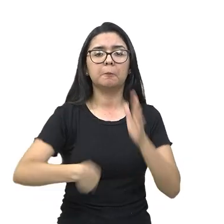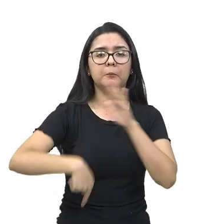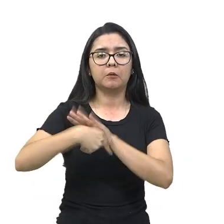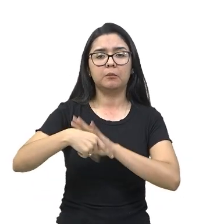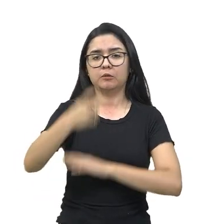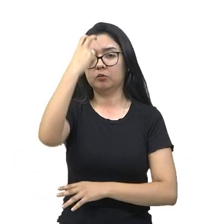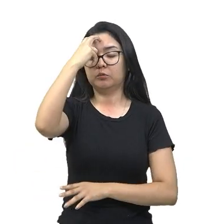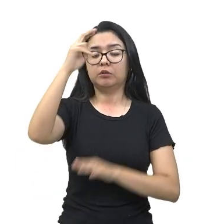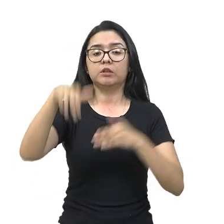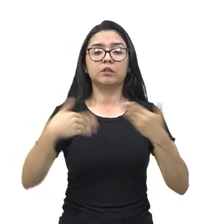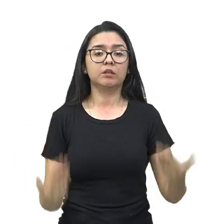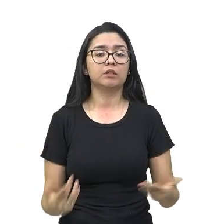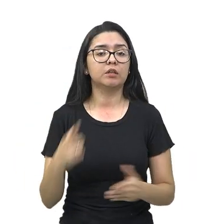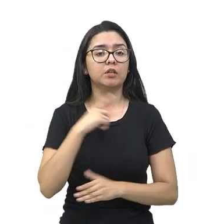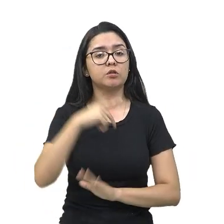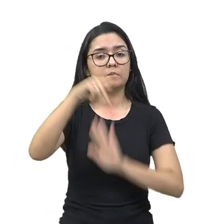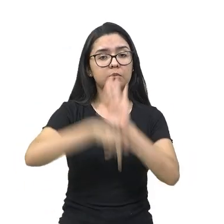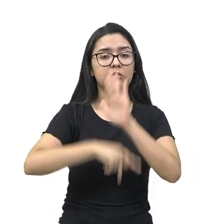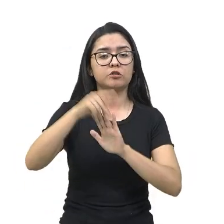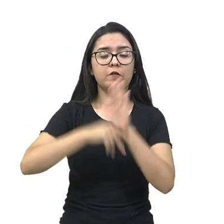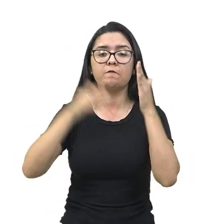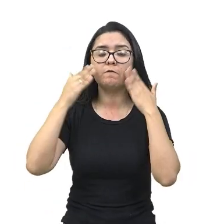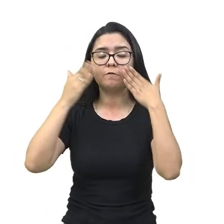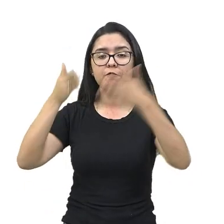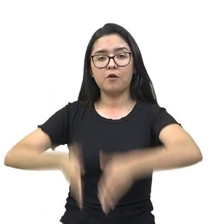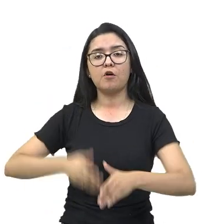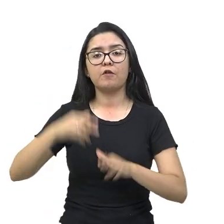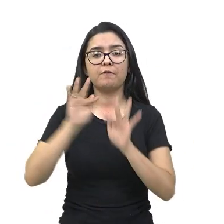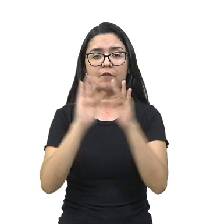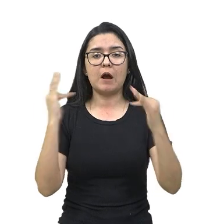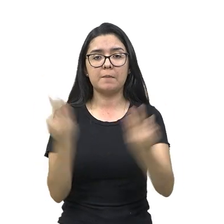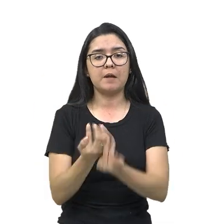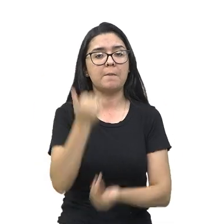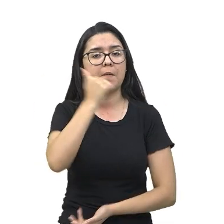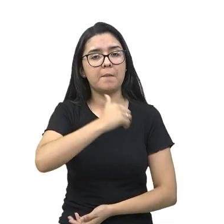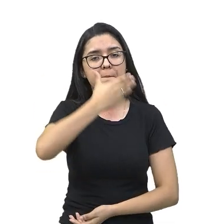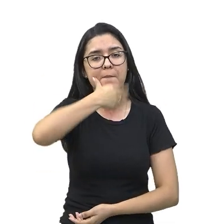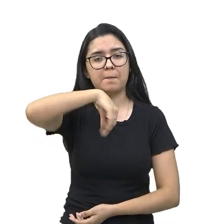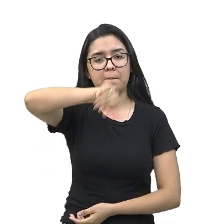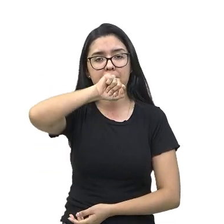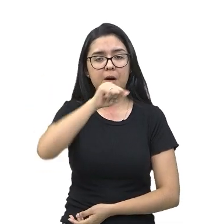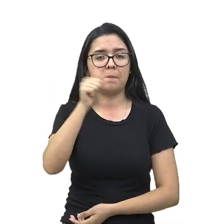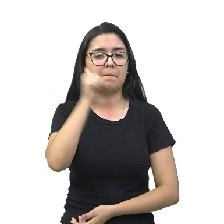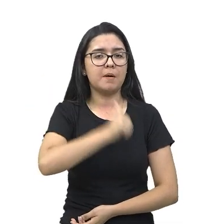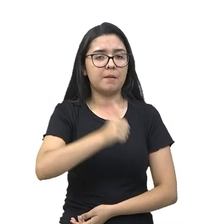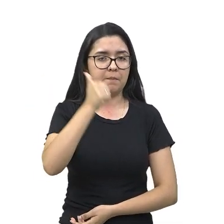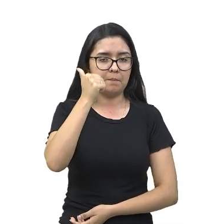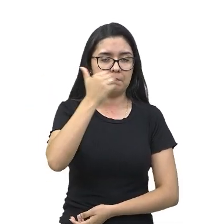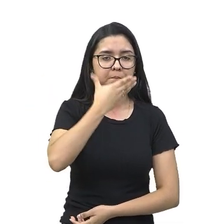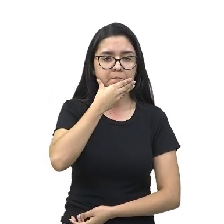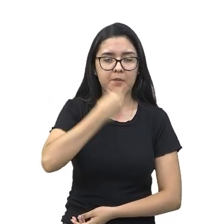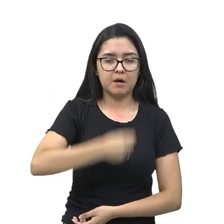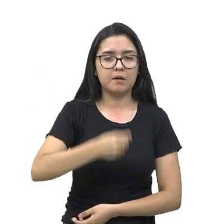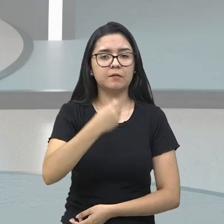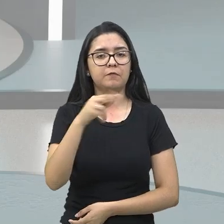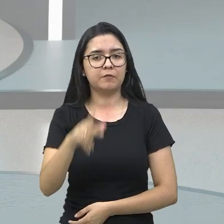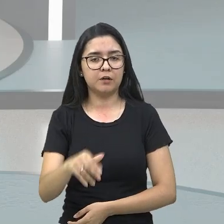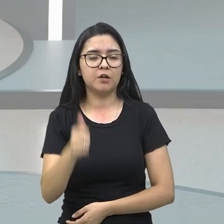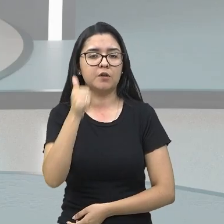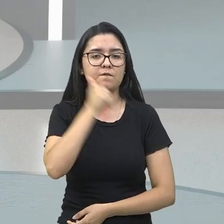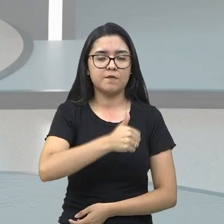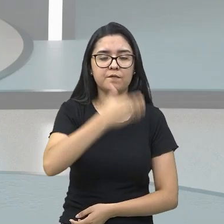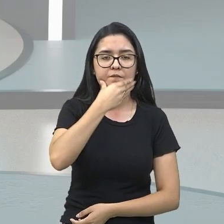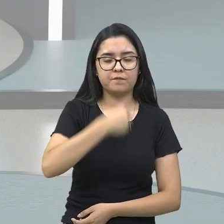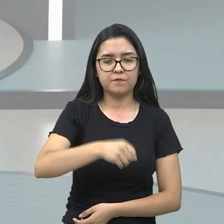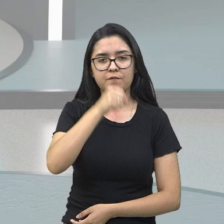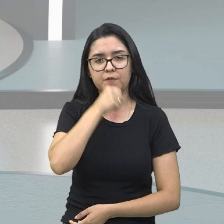coleção Conta Pra Mim é dedicada à família, mães, pais, filhas, filhos, avós e avós. Então tem esse objetivo